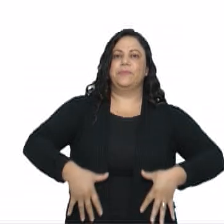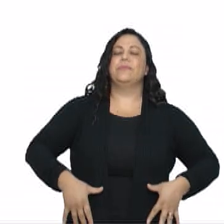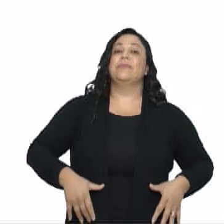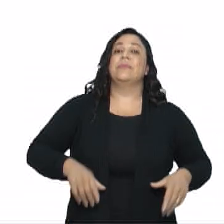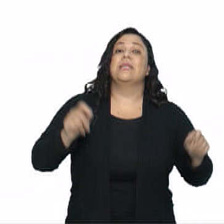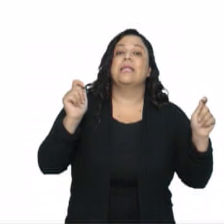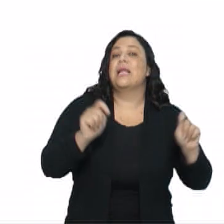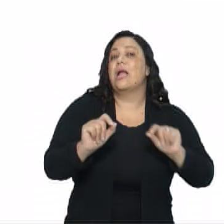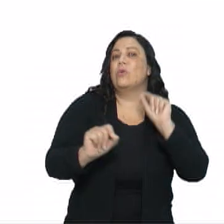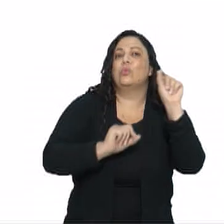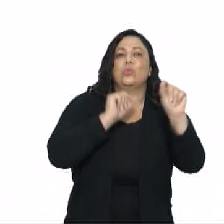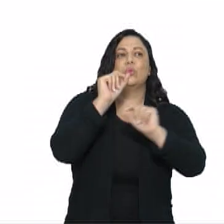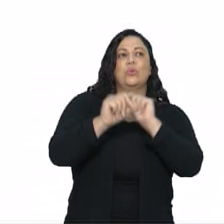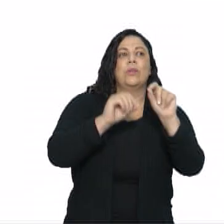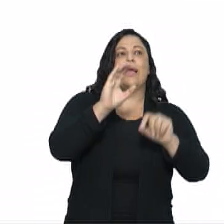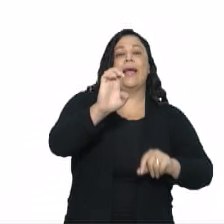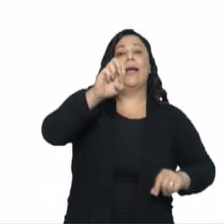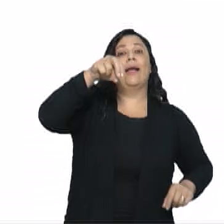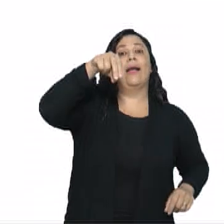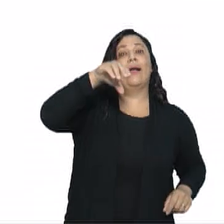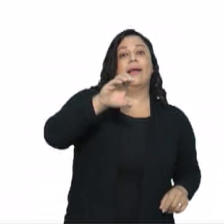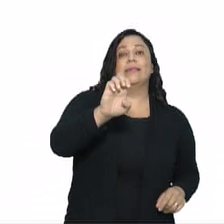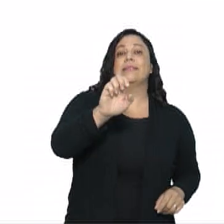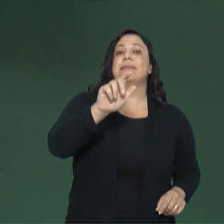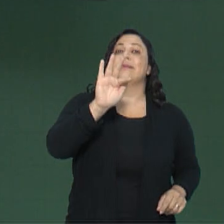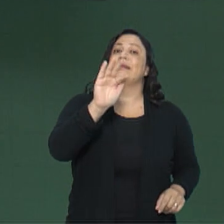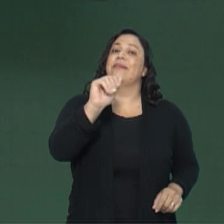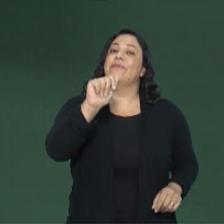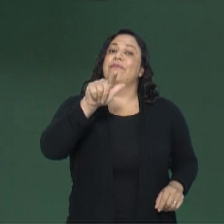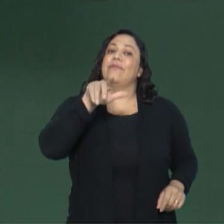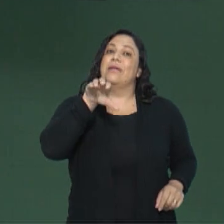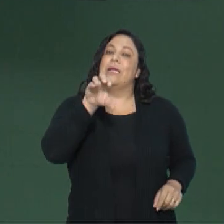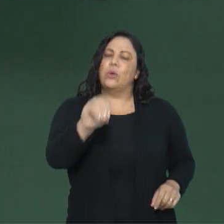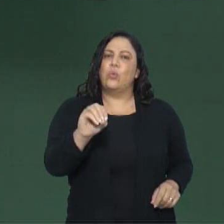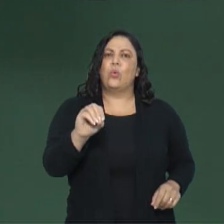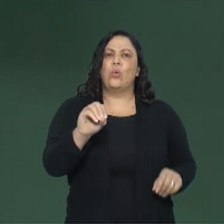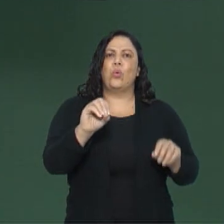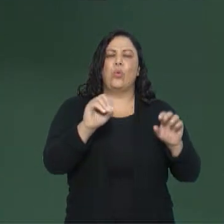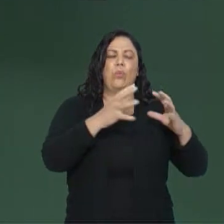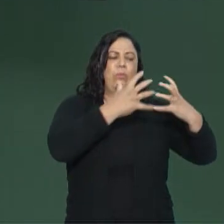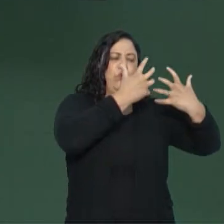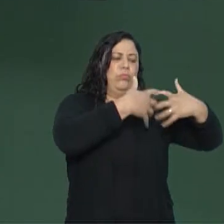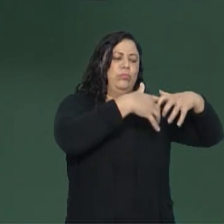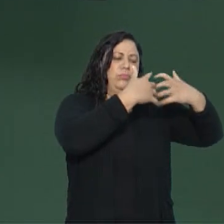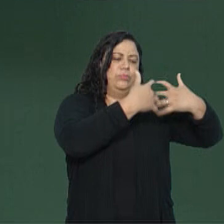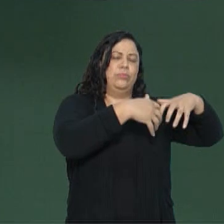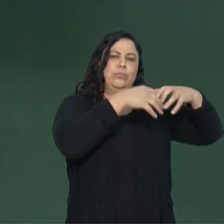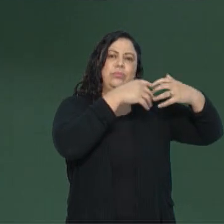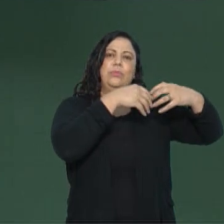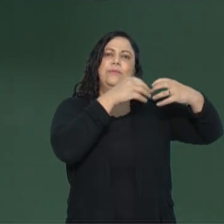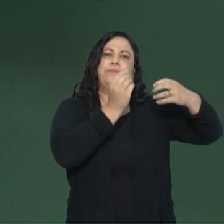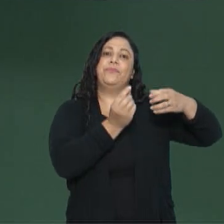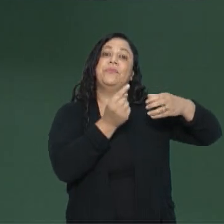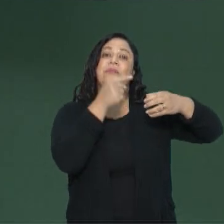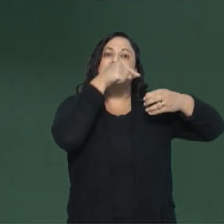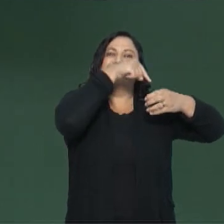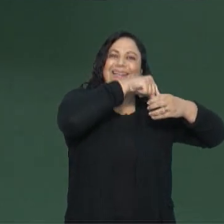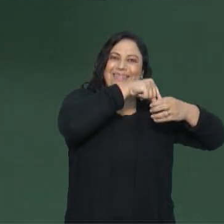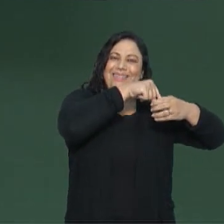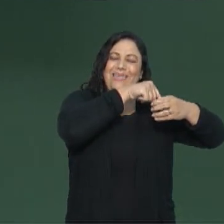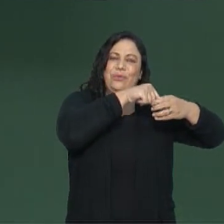por quem? Pelo encéfalo, que fica alojado dentro da nossa caixa craniana, e da